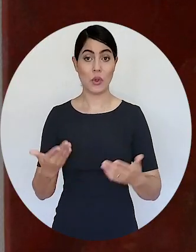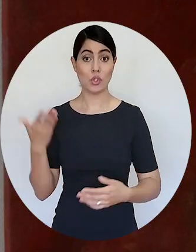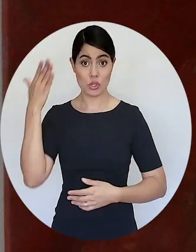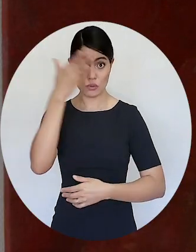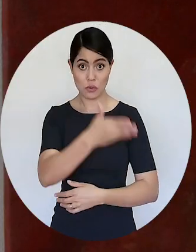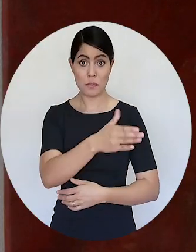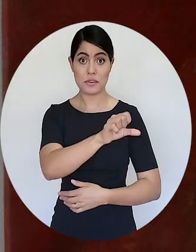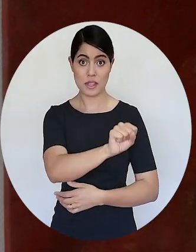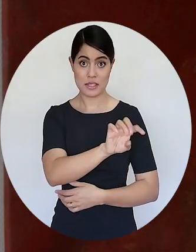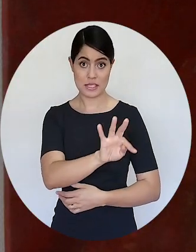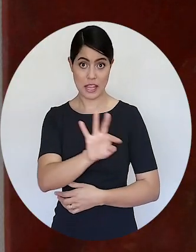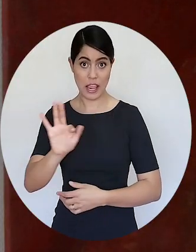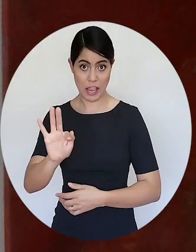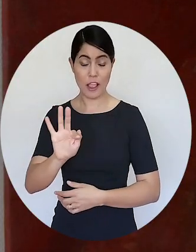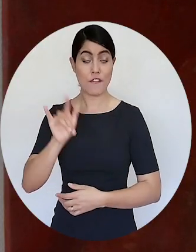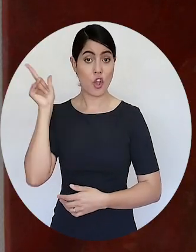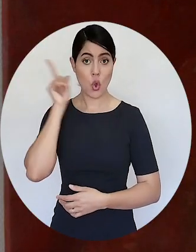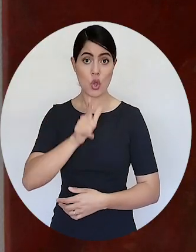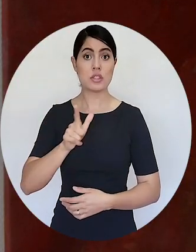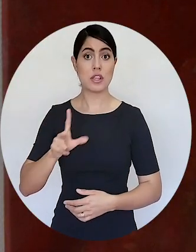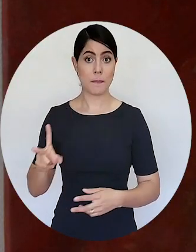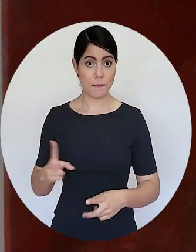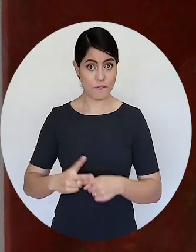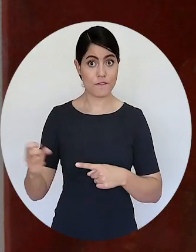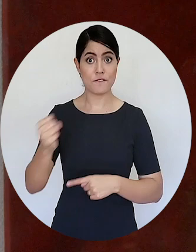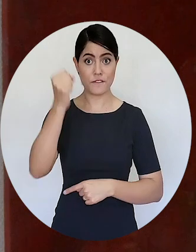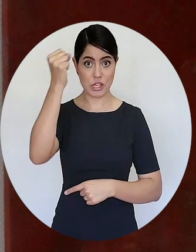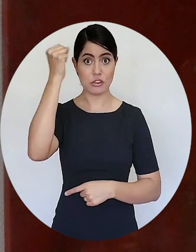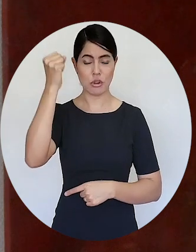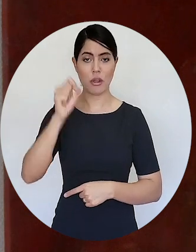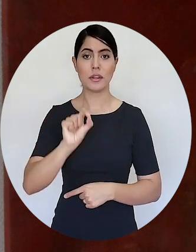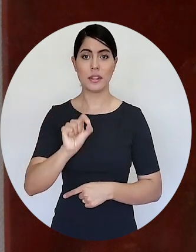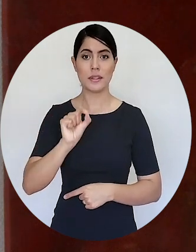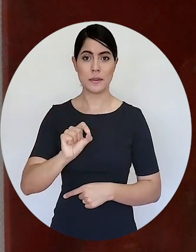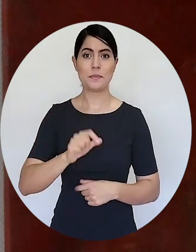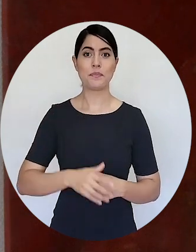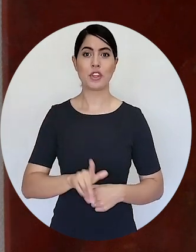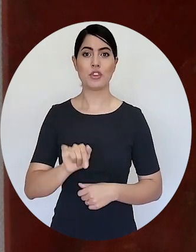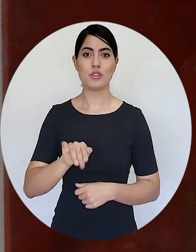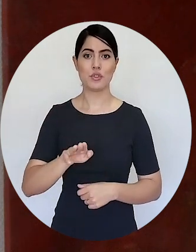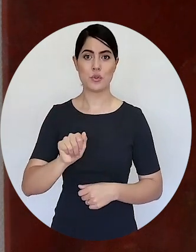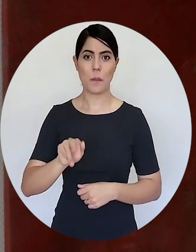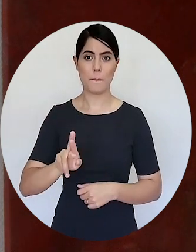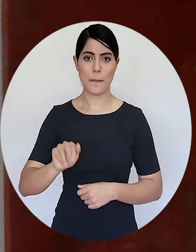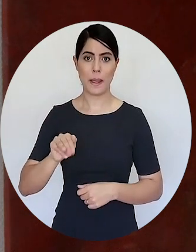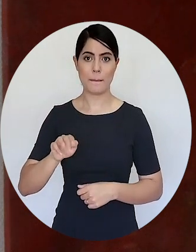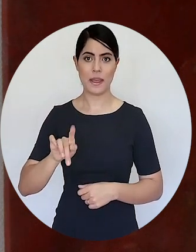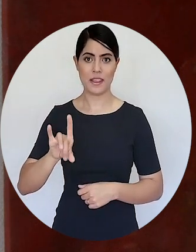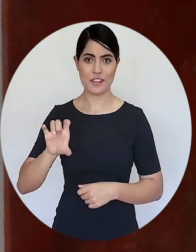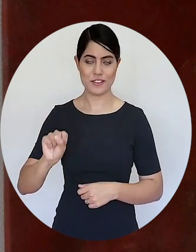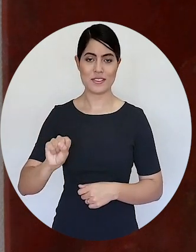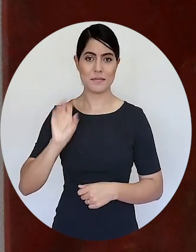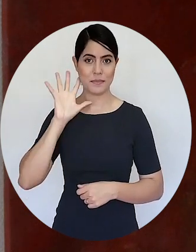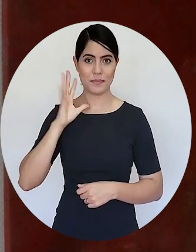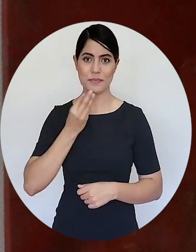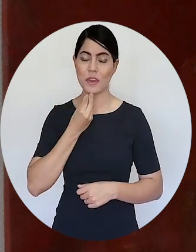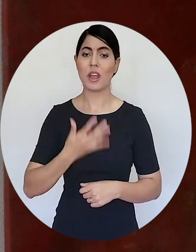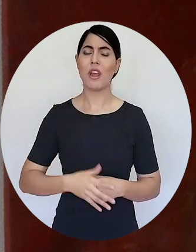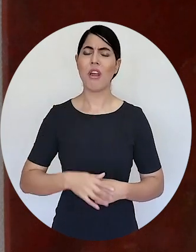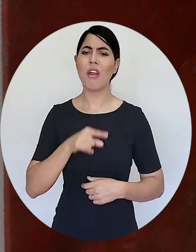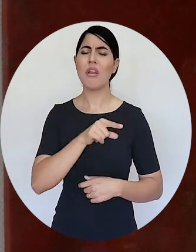uma vitória no Supremo Tribunal Federal, um julgado do ministro Gilmar Mendes, que reafirma o direito do